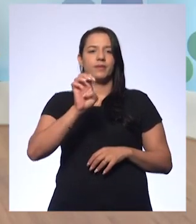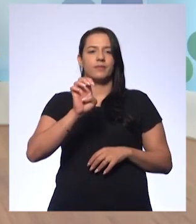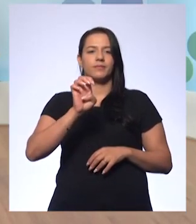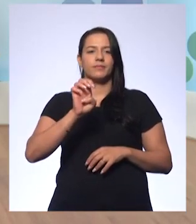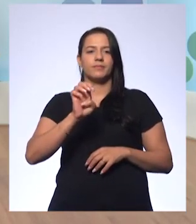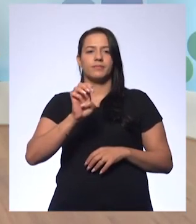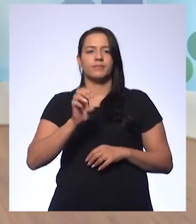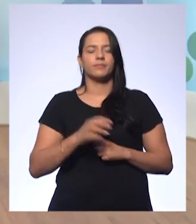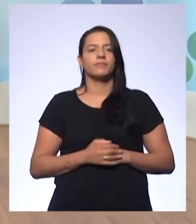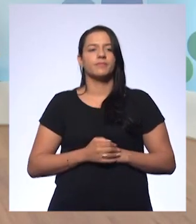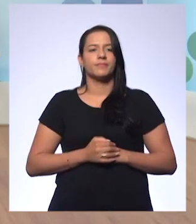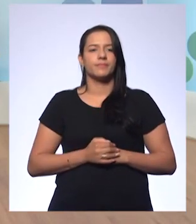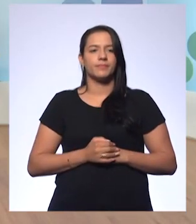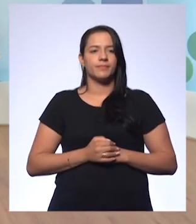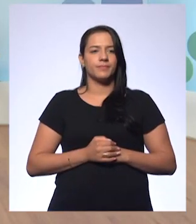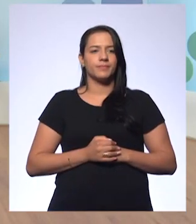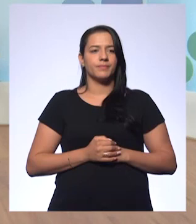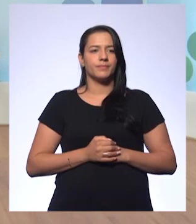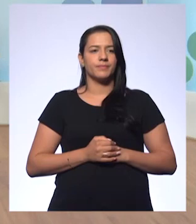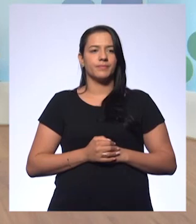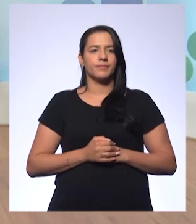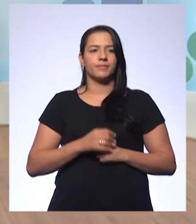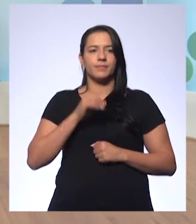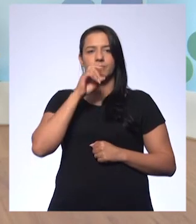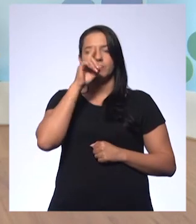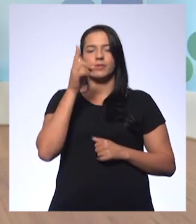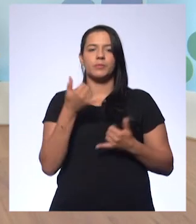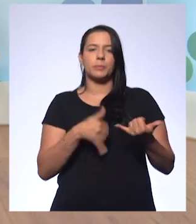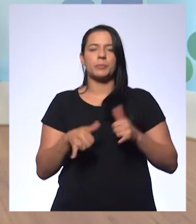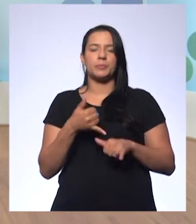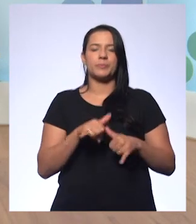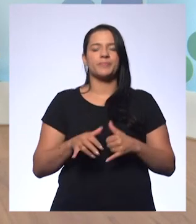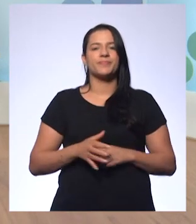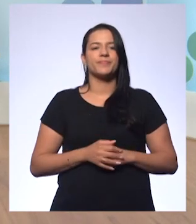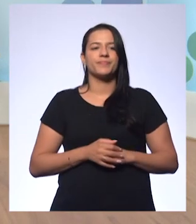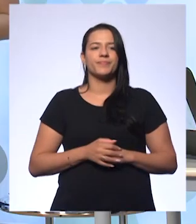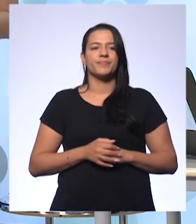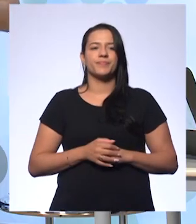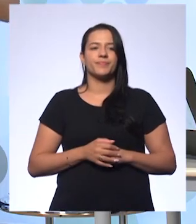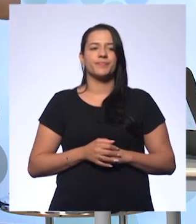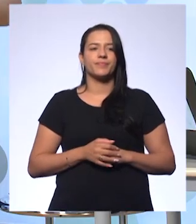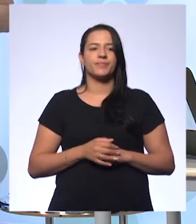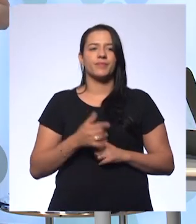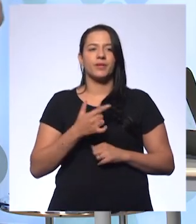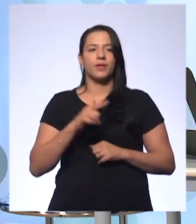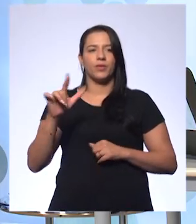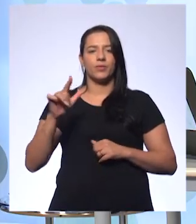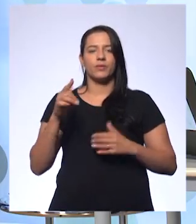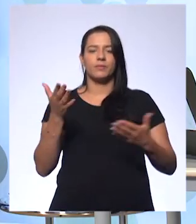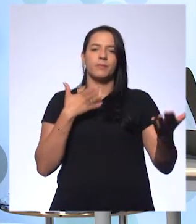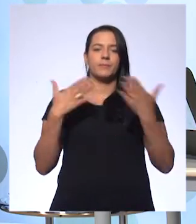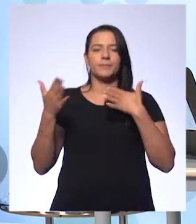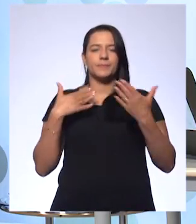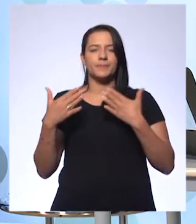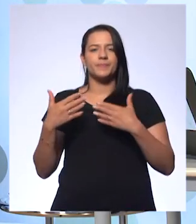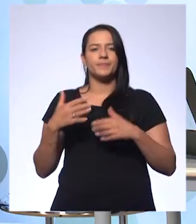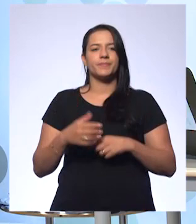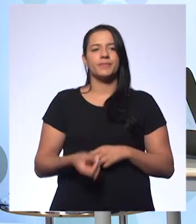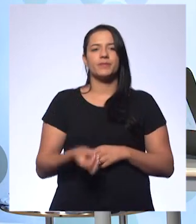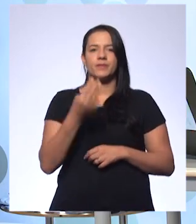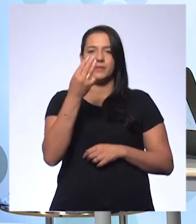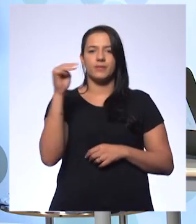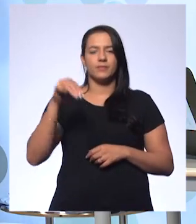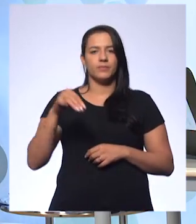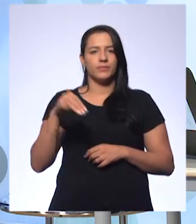Chique. Flavor. Também sou chique. Química também é chique, né? Aí, dando continuidade, tem mais uma interaçãozinha aqui para vocês. Eu vou dar